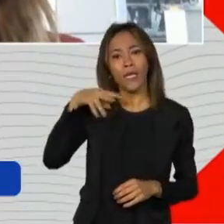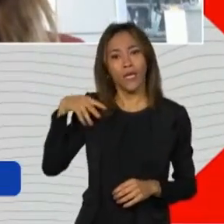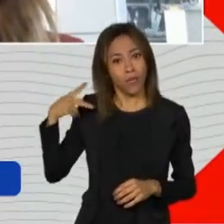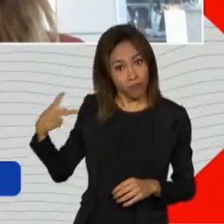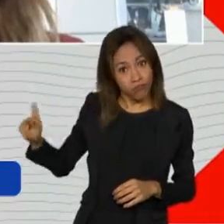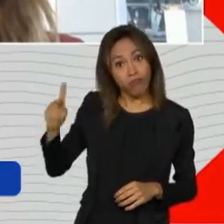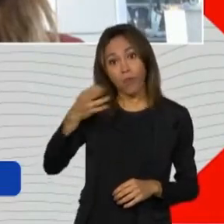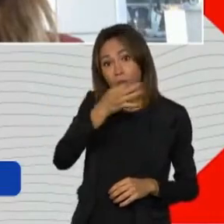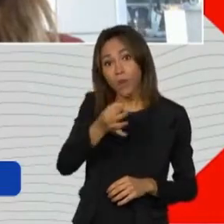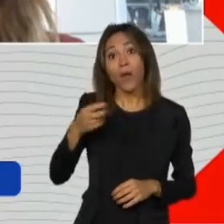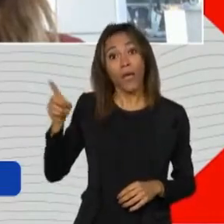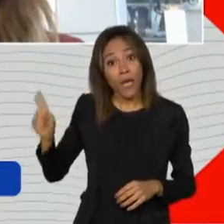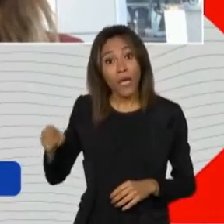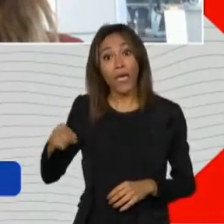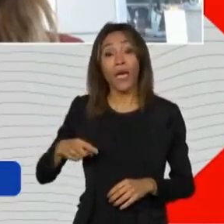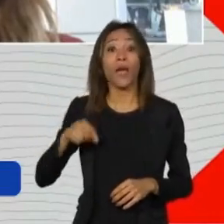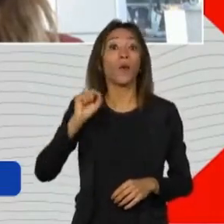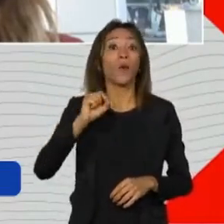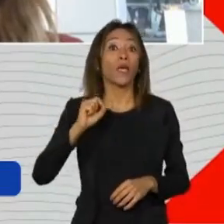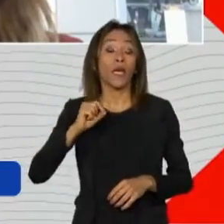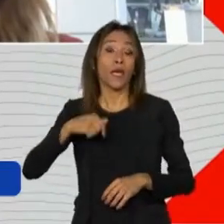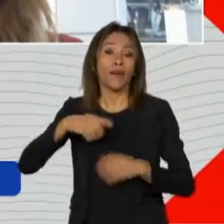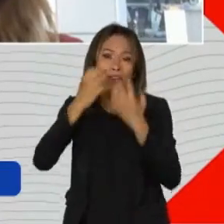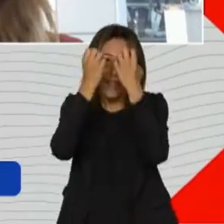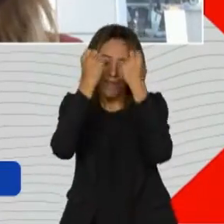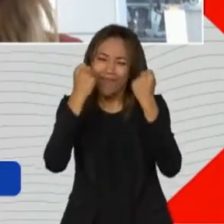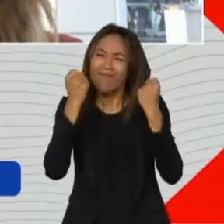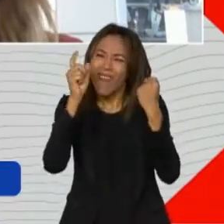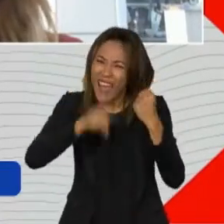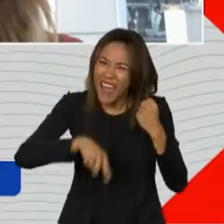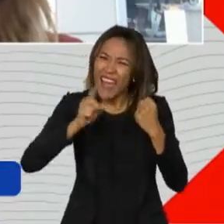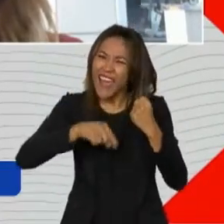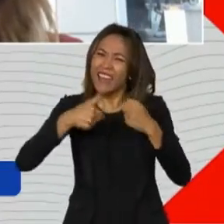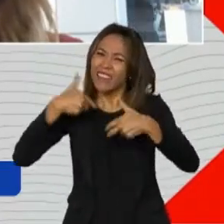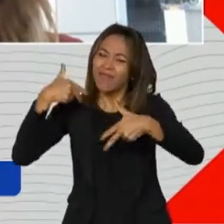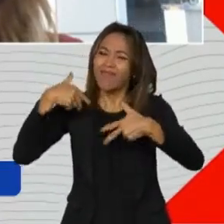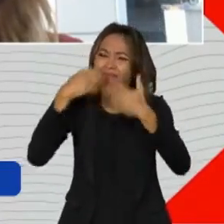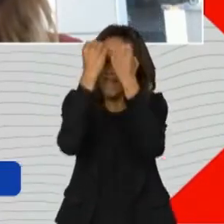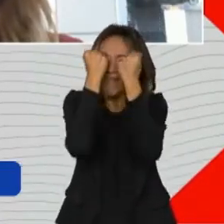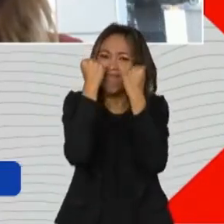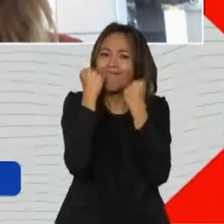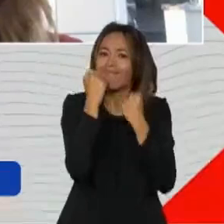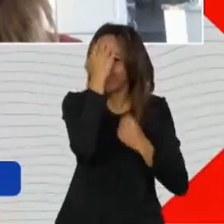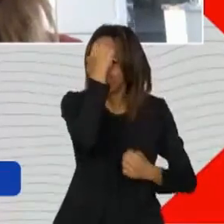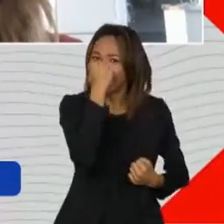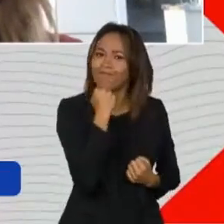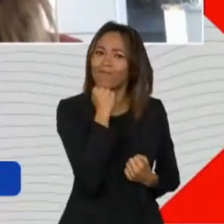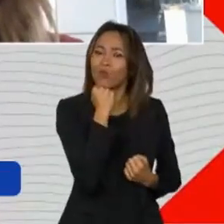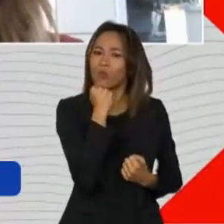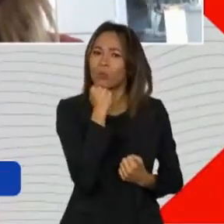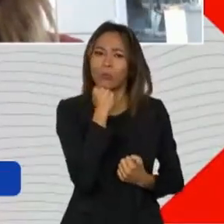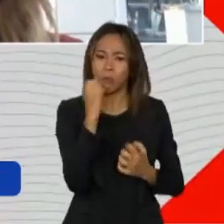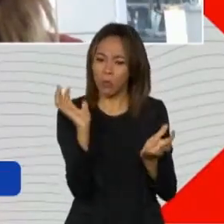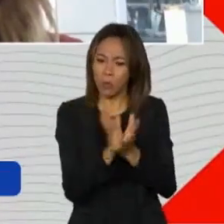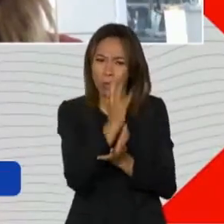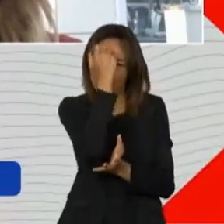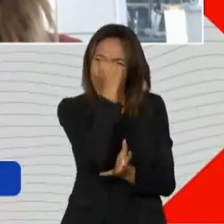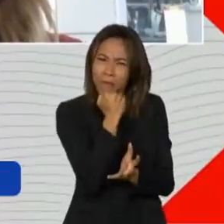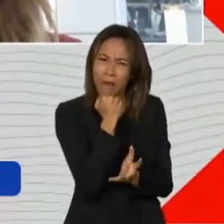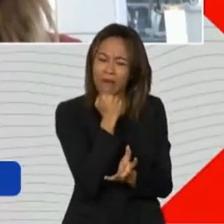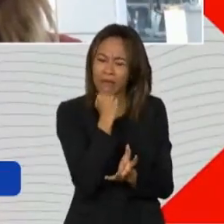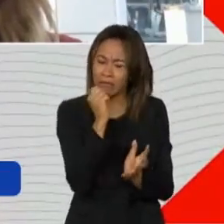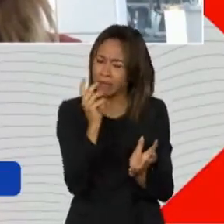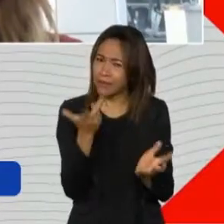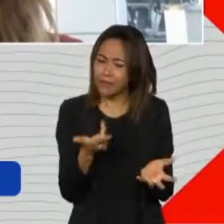um ato terrorista ele falou isso usou essa expressão ato terrorista é praticado pelo grupo ramas mas ao mesmo